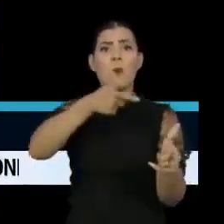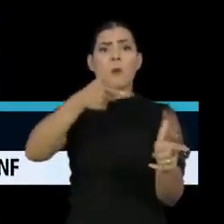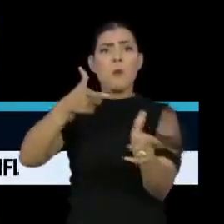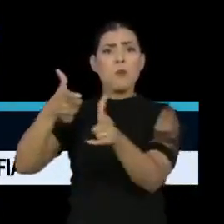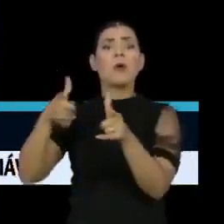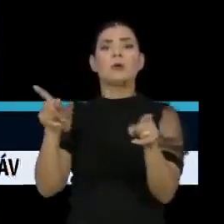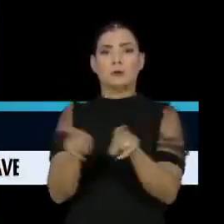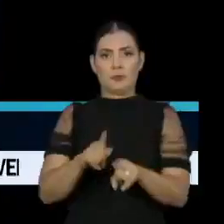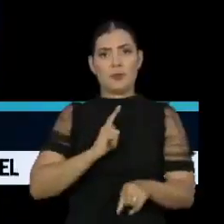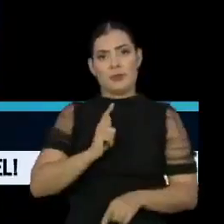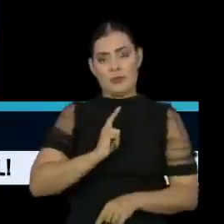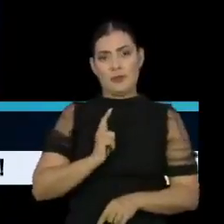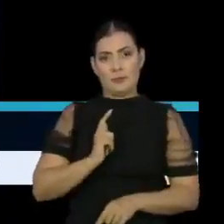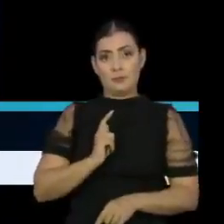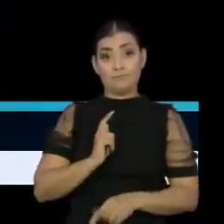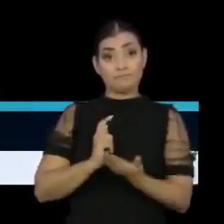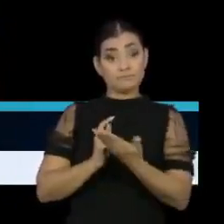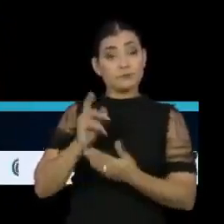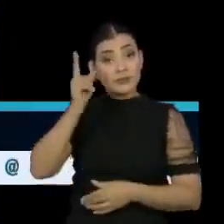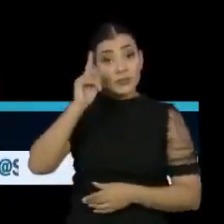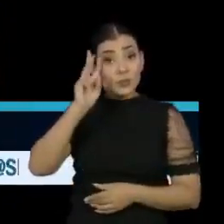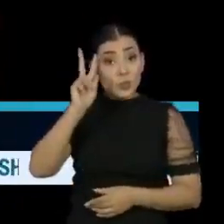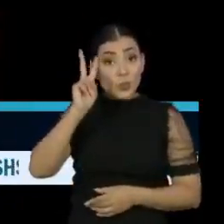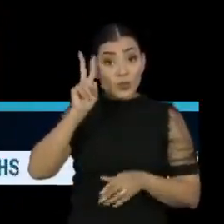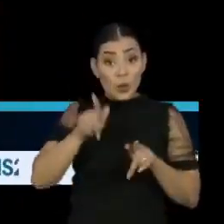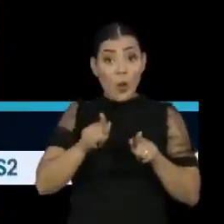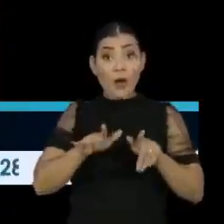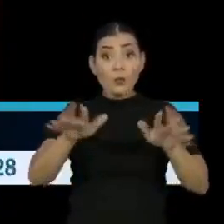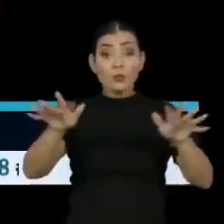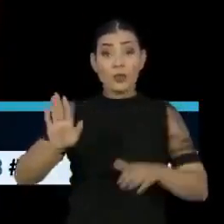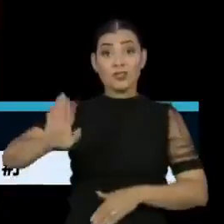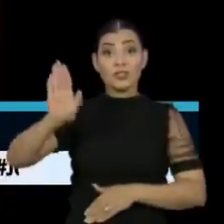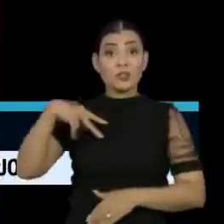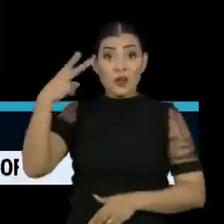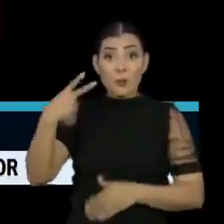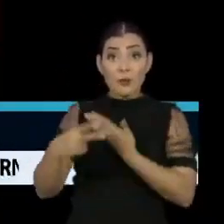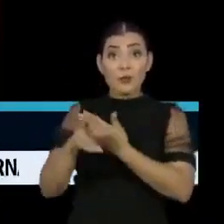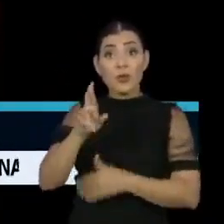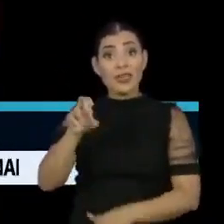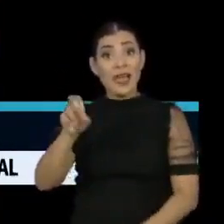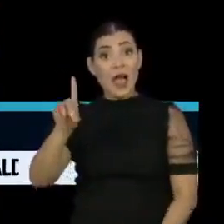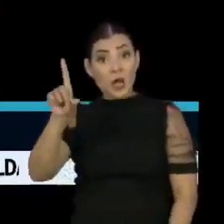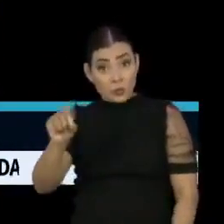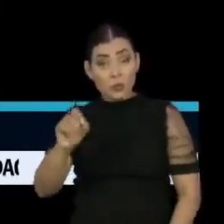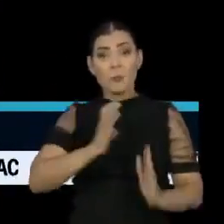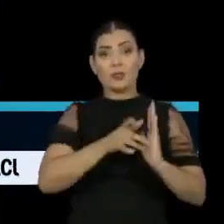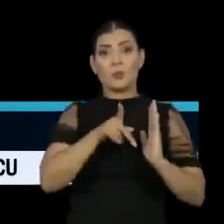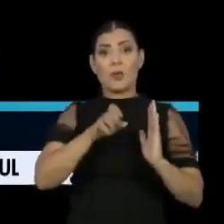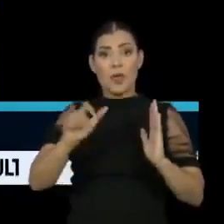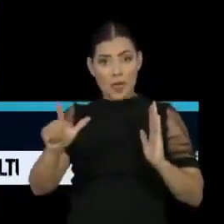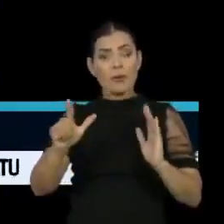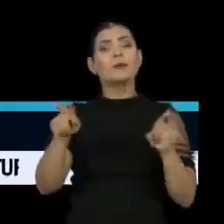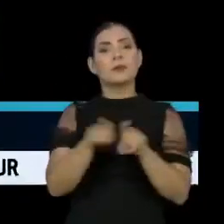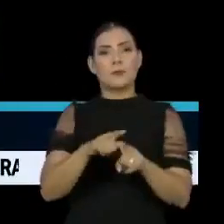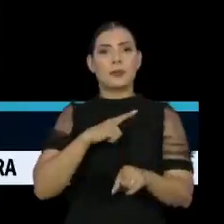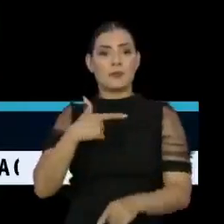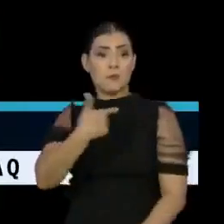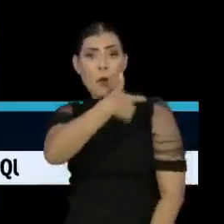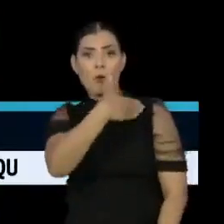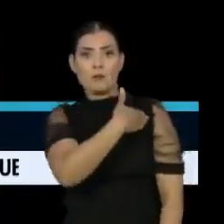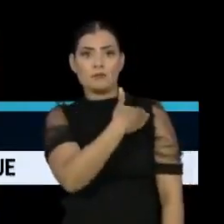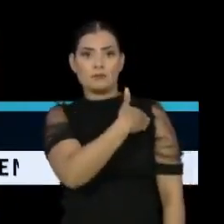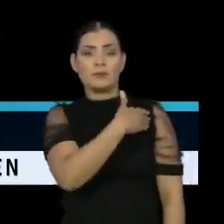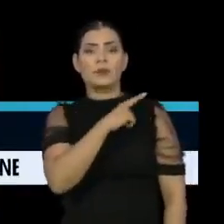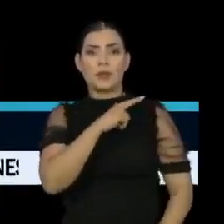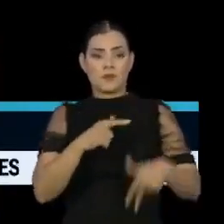noticiário. Na segunda-feira, em Guarulhos, na Grande São Paulo, o candidato a vereador Ricardo de Moura, do PL, foi baleado no ombro e em